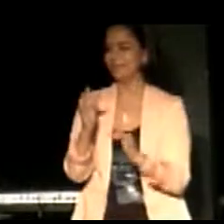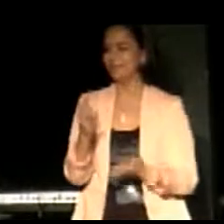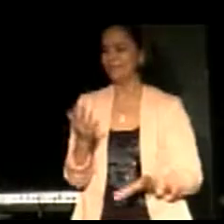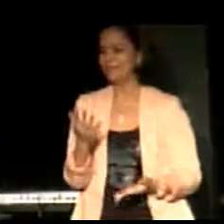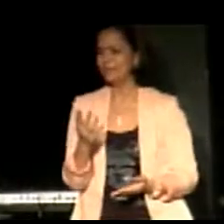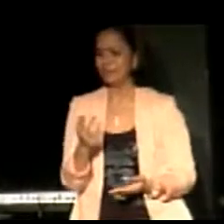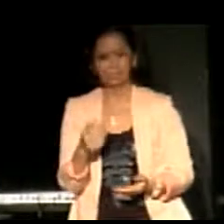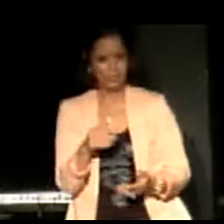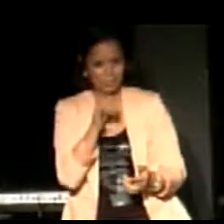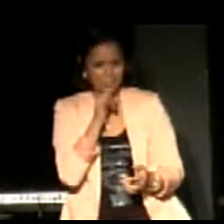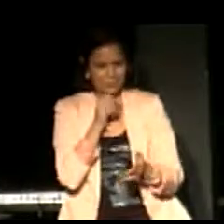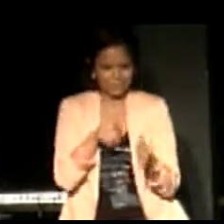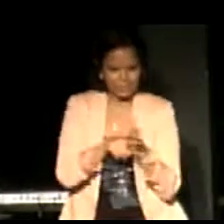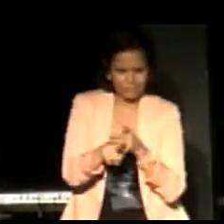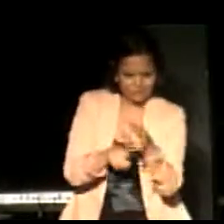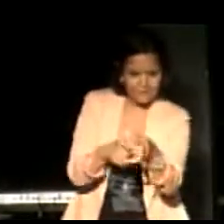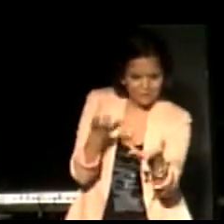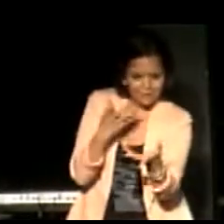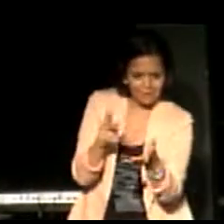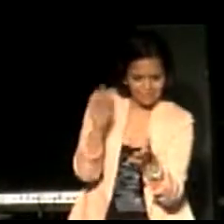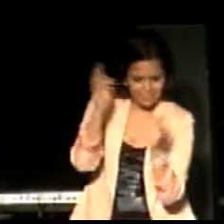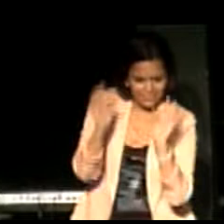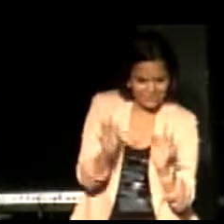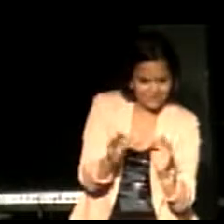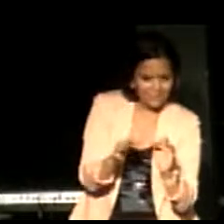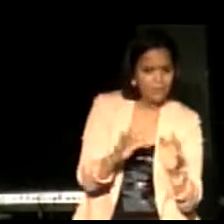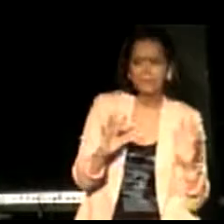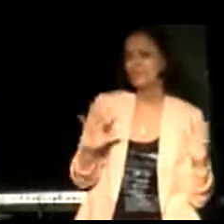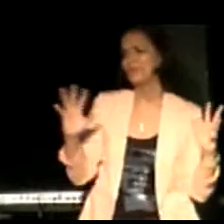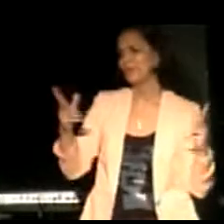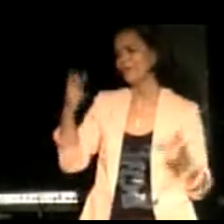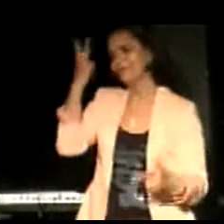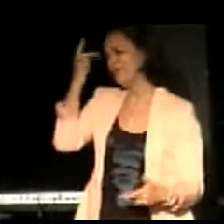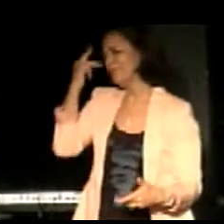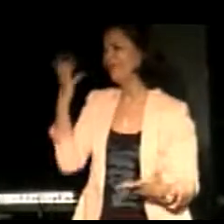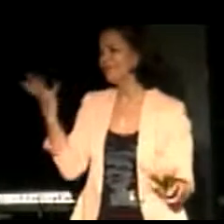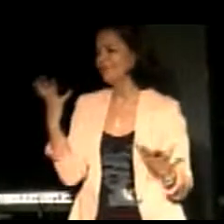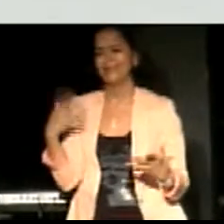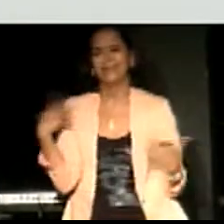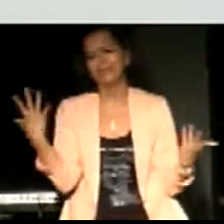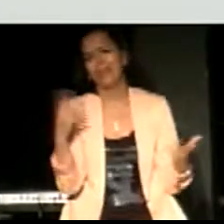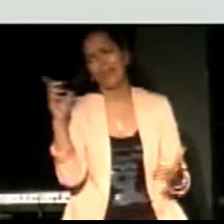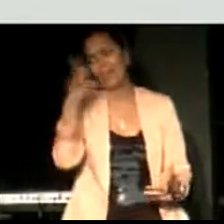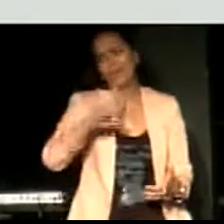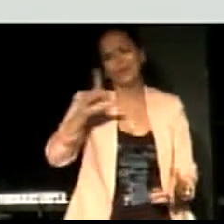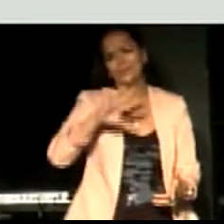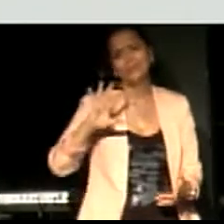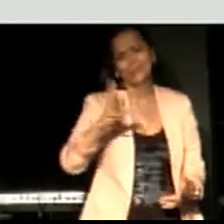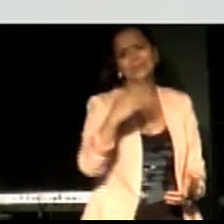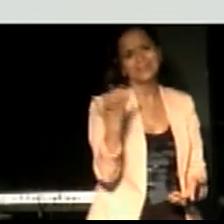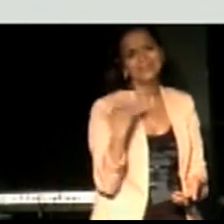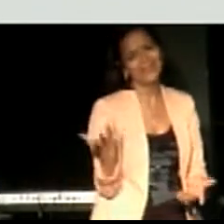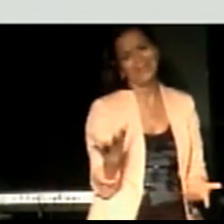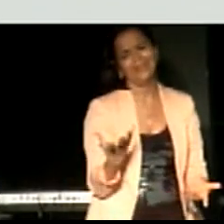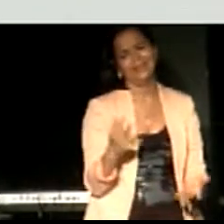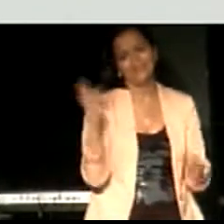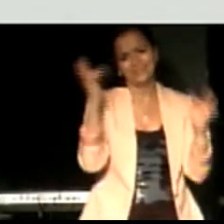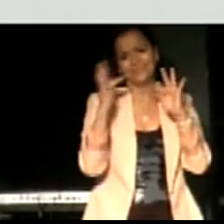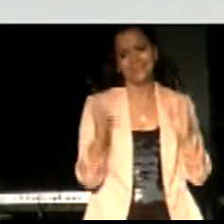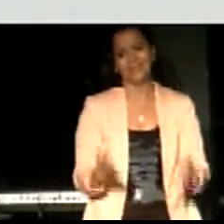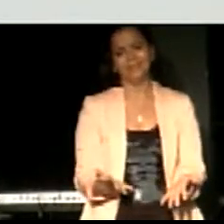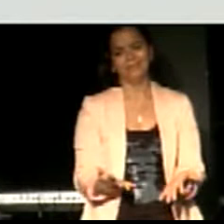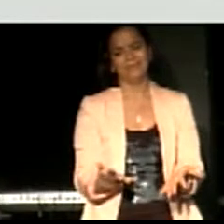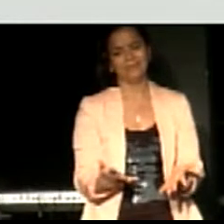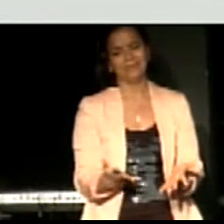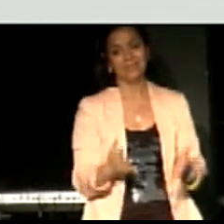vocês: você quer ser feliz? Todos nós queremos felicidade. E a chave para a felicidade está aí. Nós já